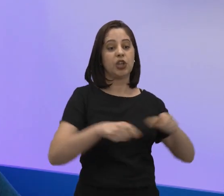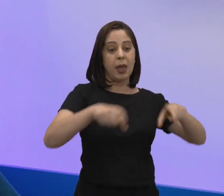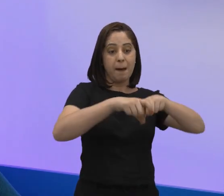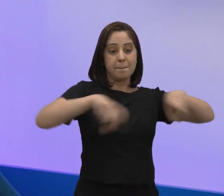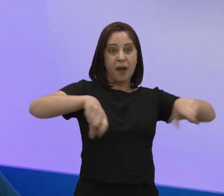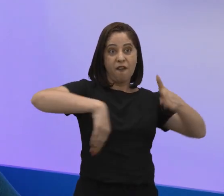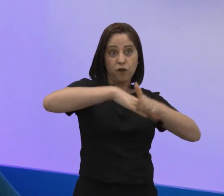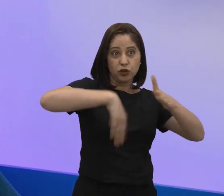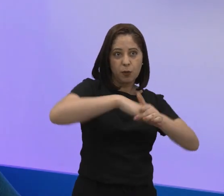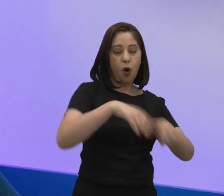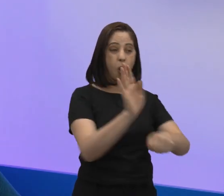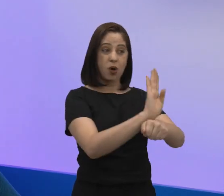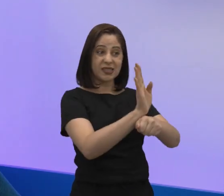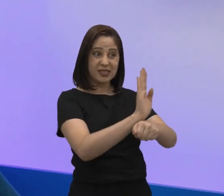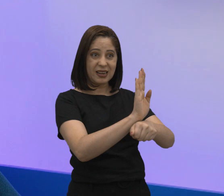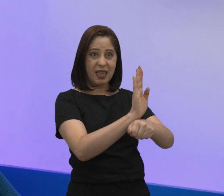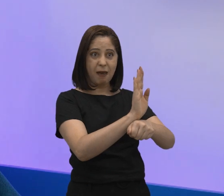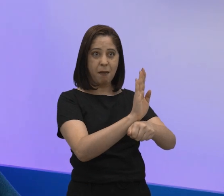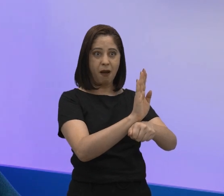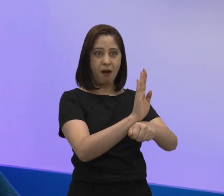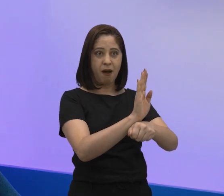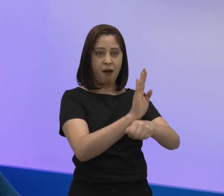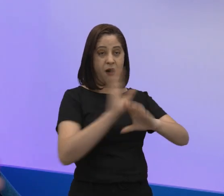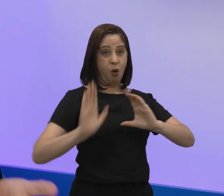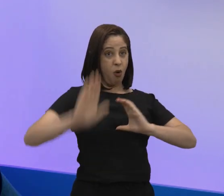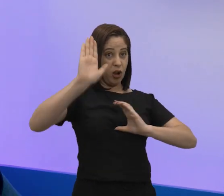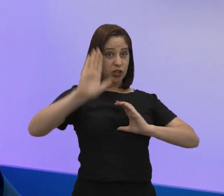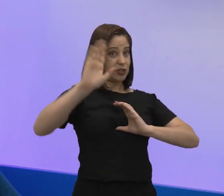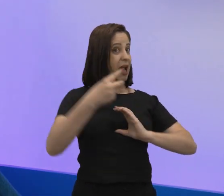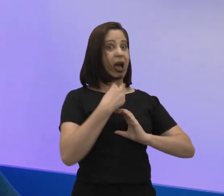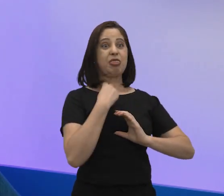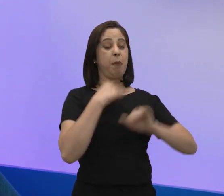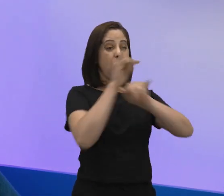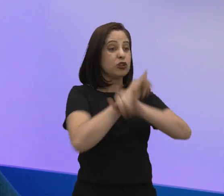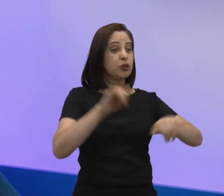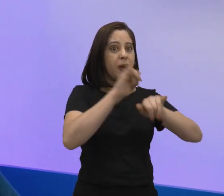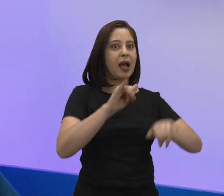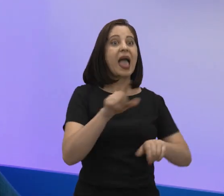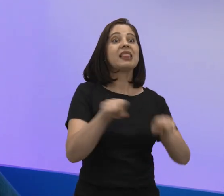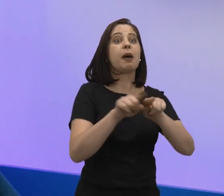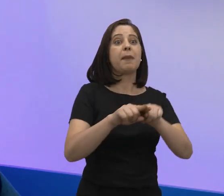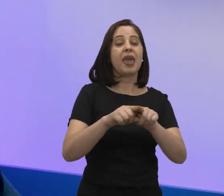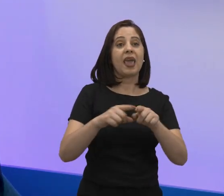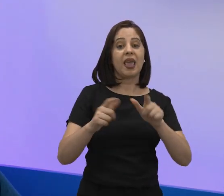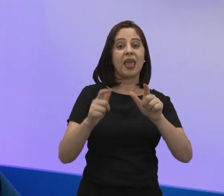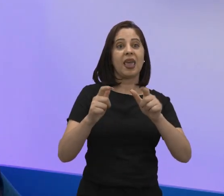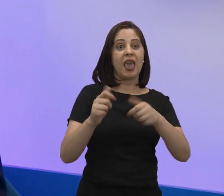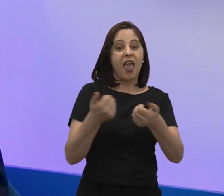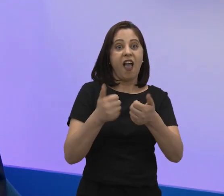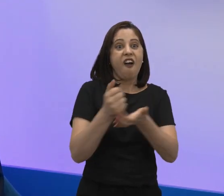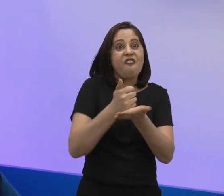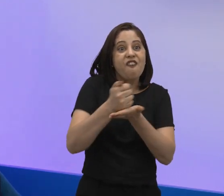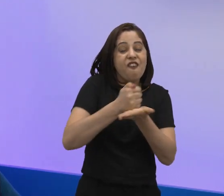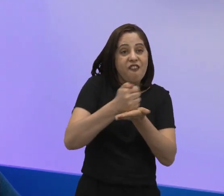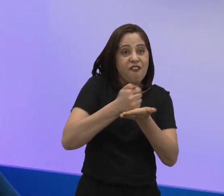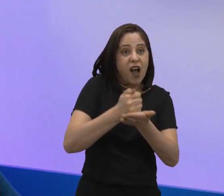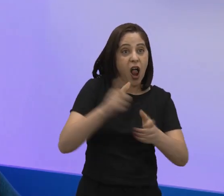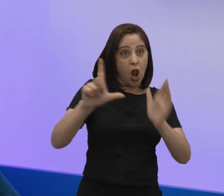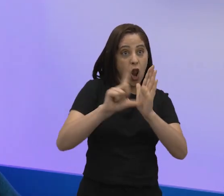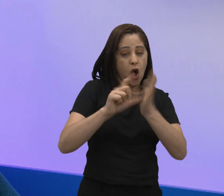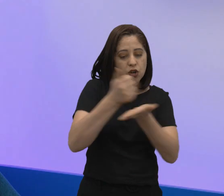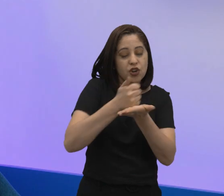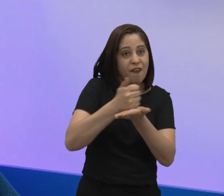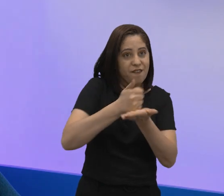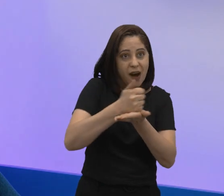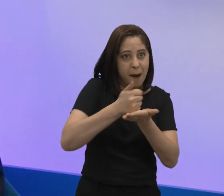futebol, cinema, qualquer tipo outro de estabelecimento comercial, farmácia, que é muito comum, principalmente em eleições municipais, mas